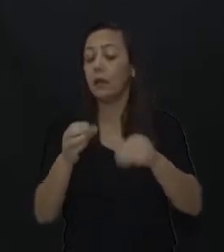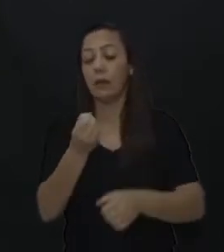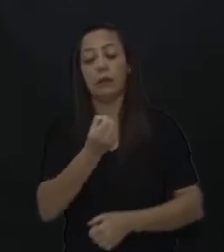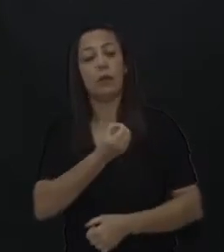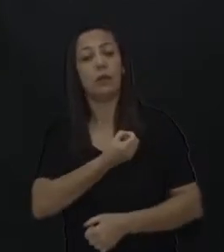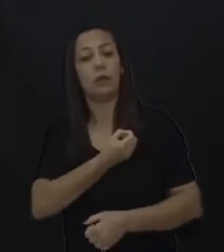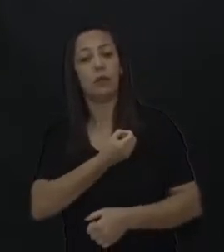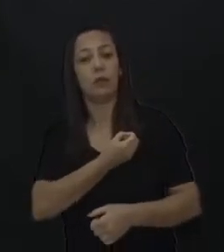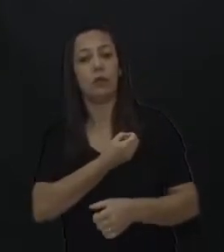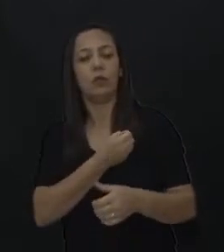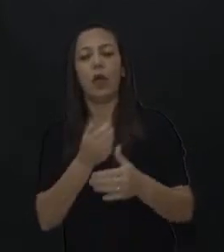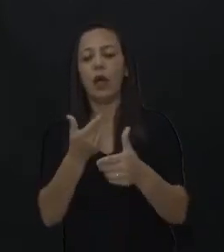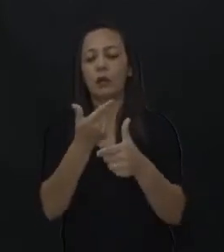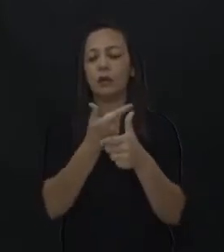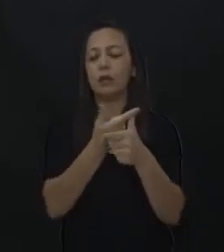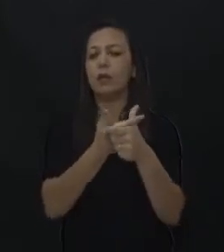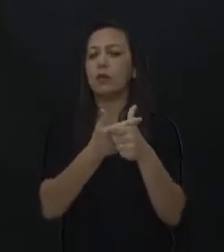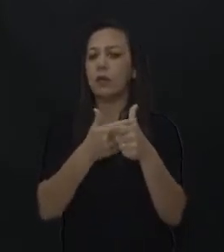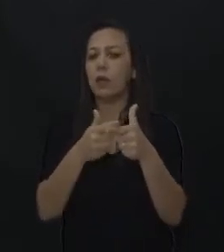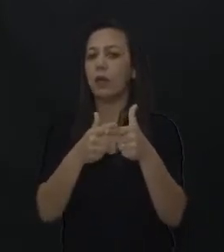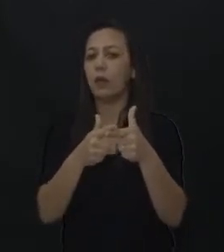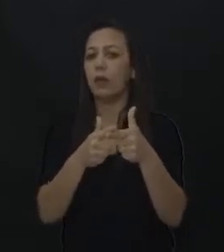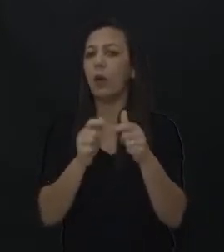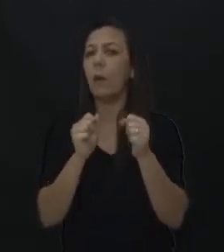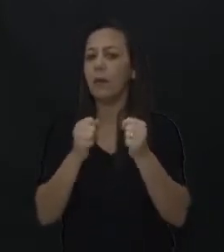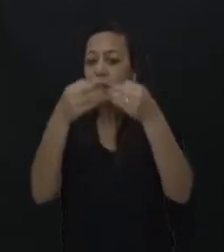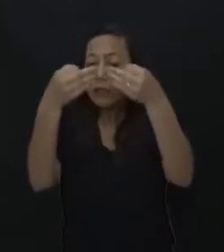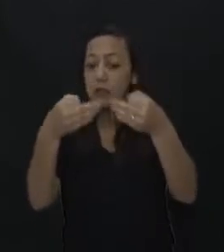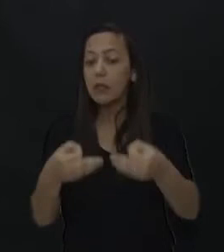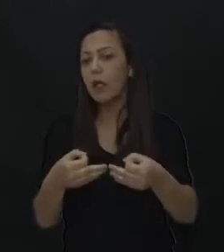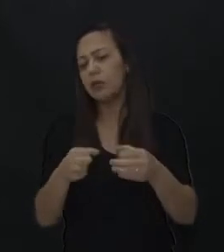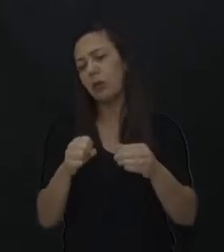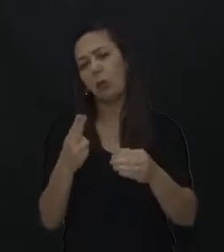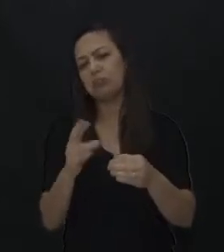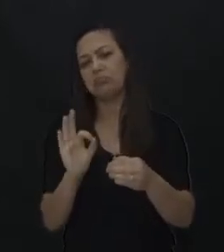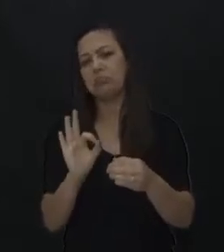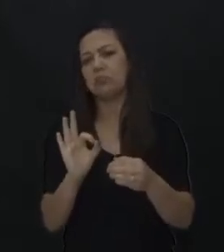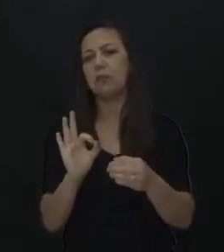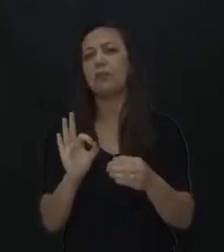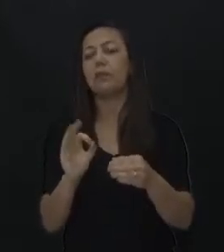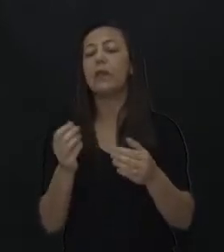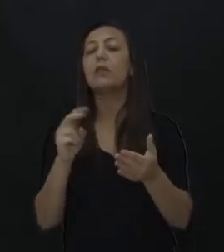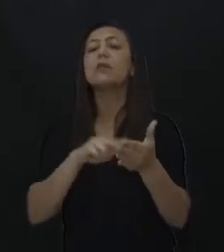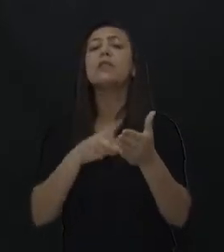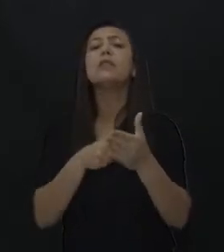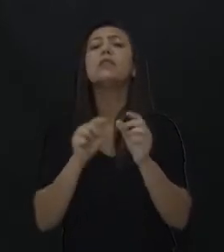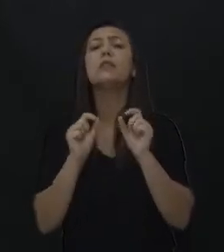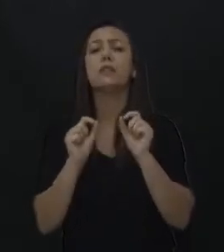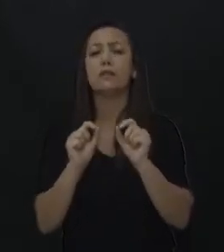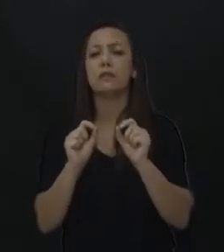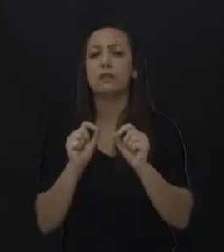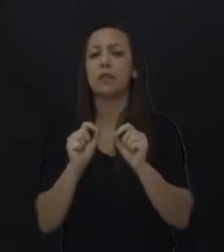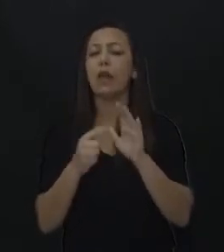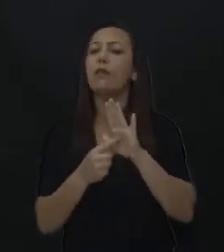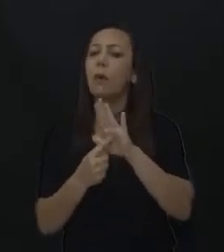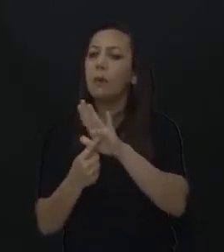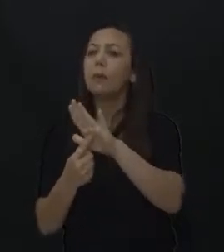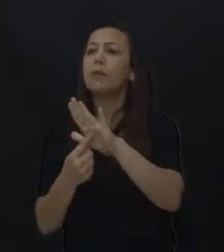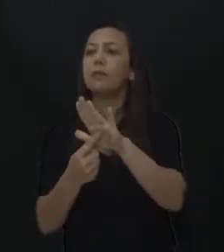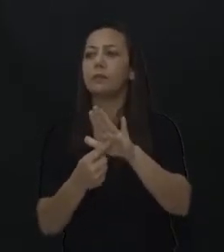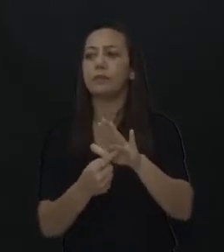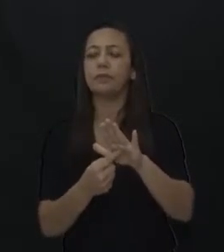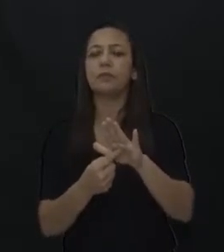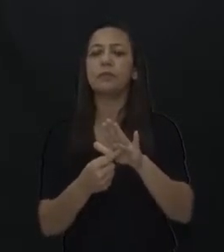essa divisão ela pode ser uma divisão exata ou não. O que isso quer dizer? Deixa eu te mostrar aqui